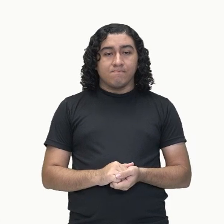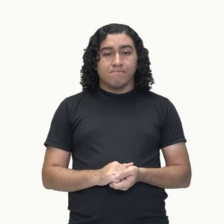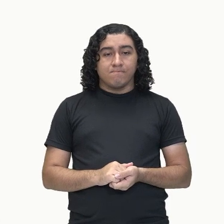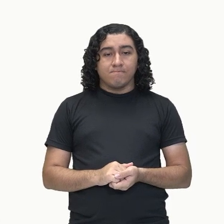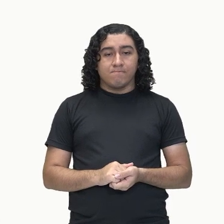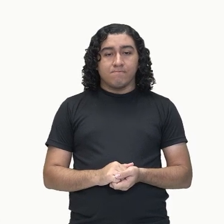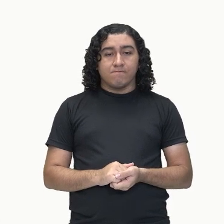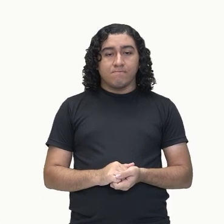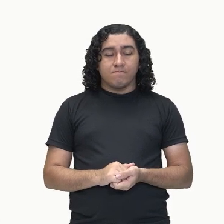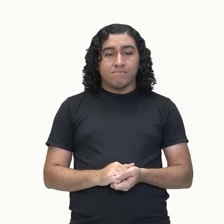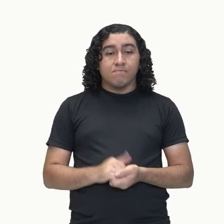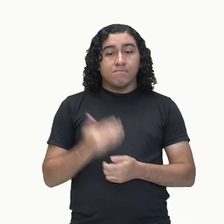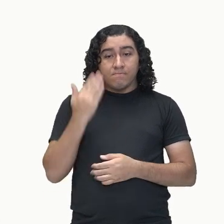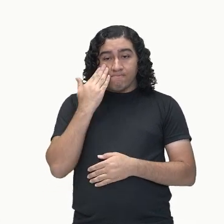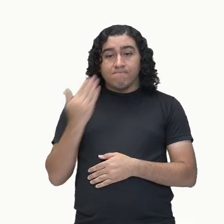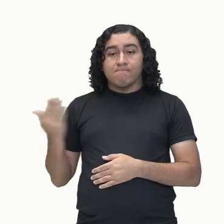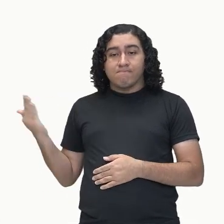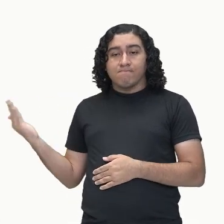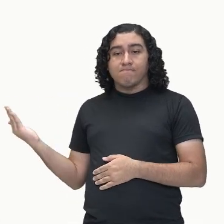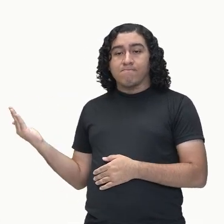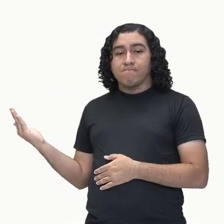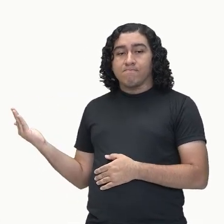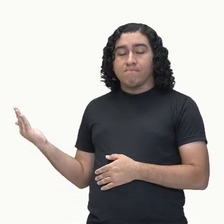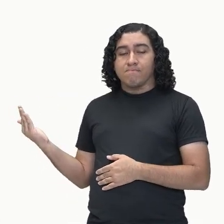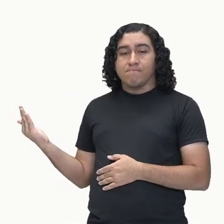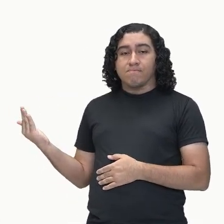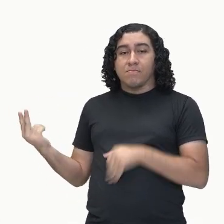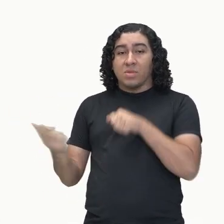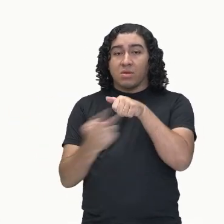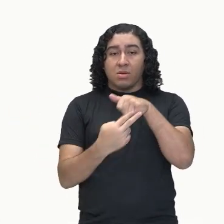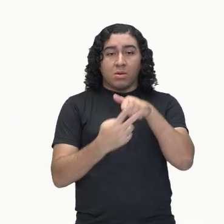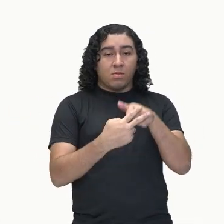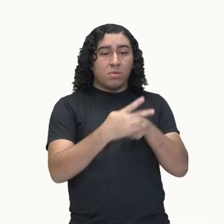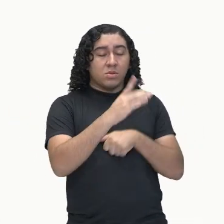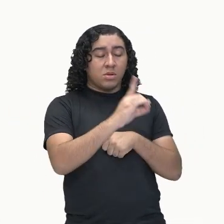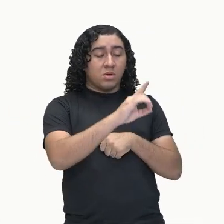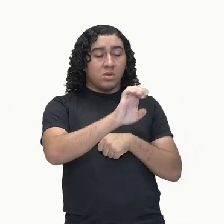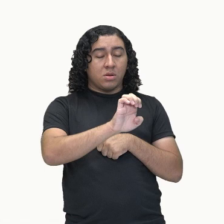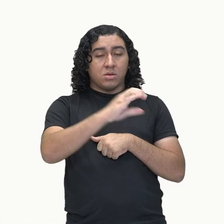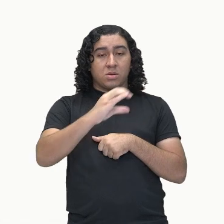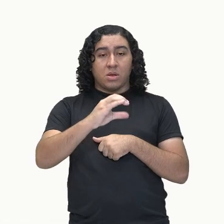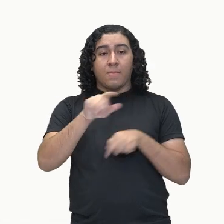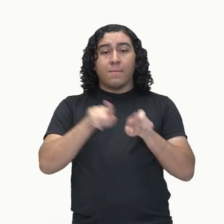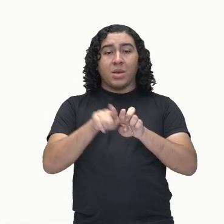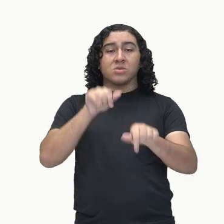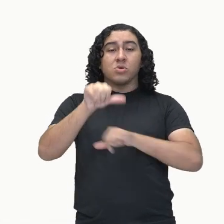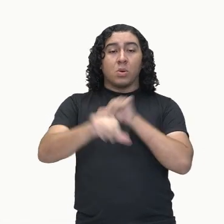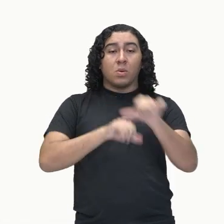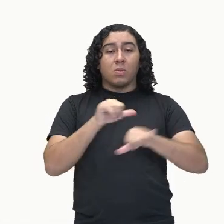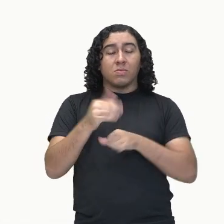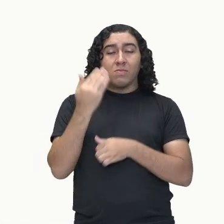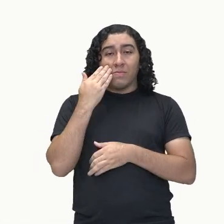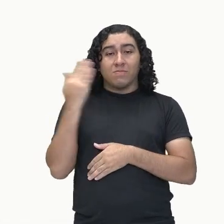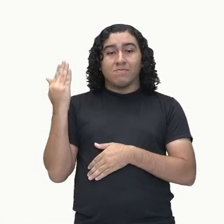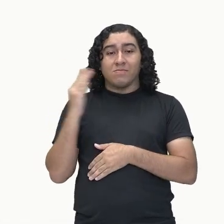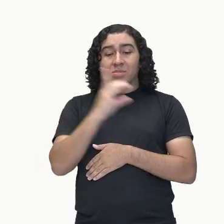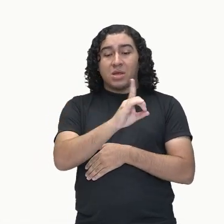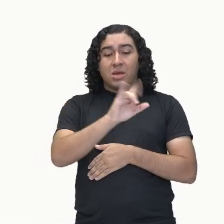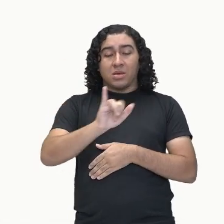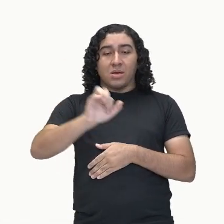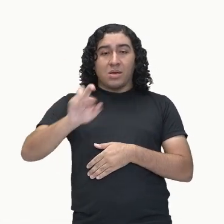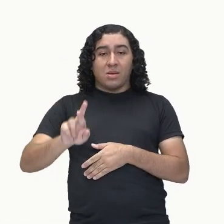de que é o verbo dizer a raiz é d c mas a raiz aqui ó d e r totalmente ir